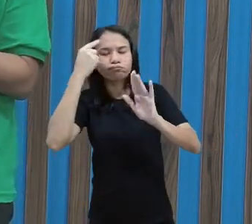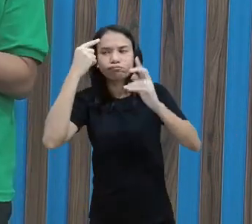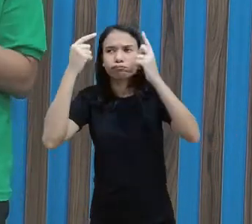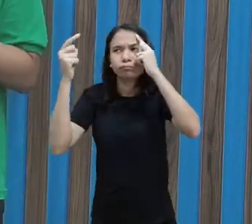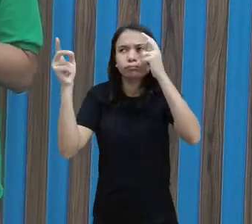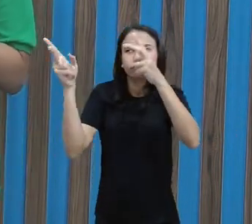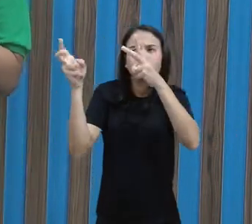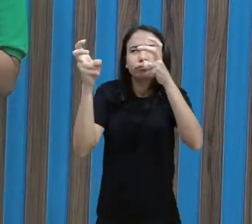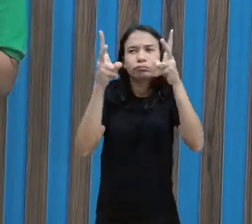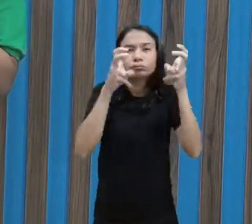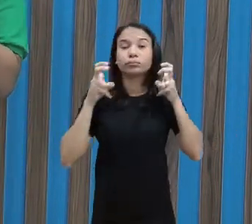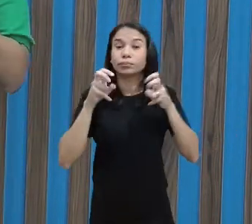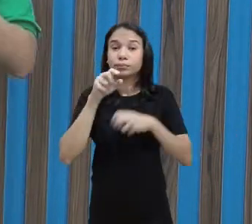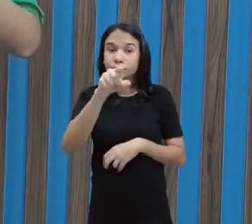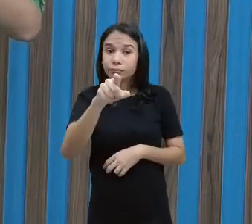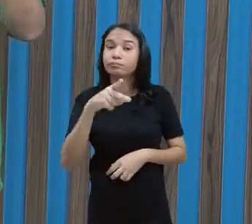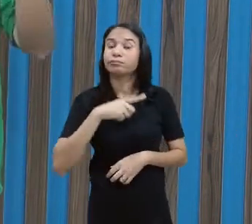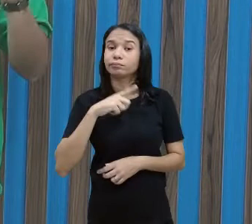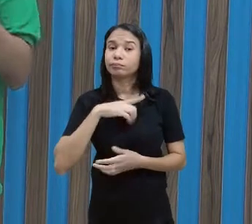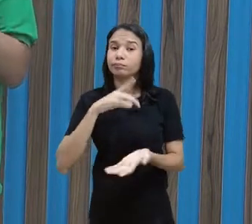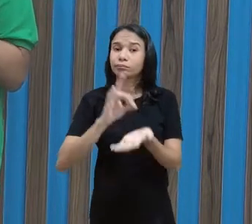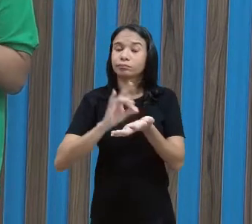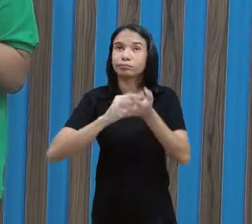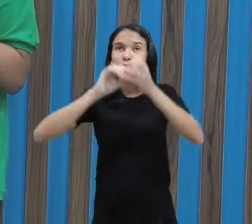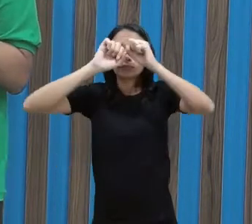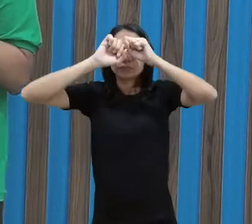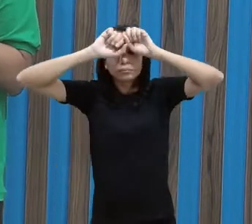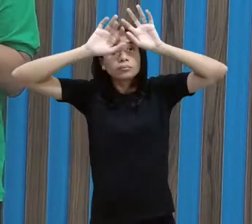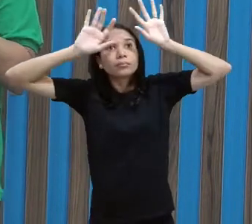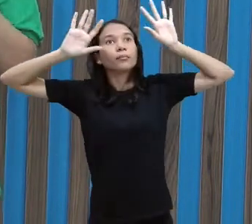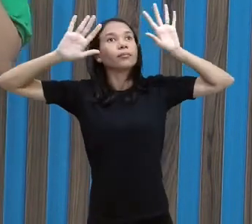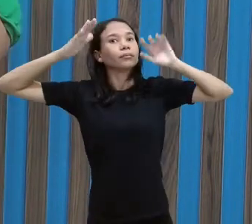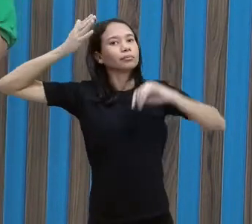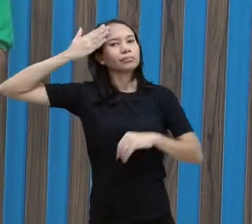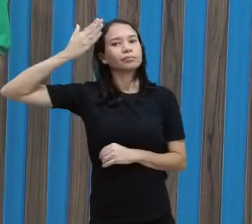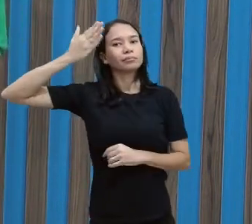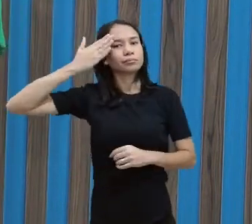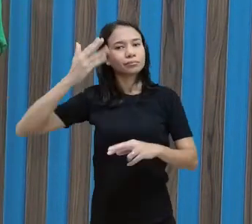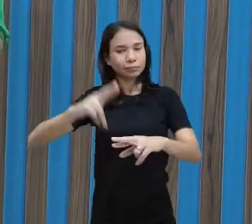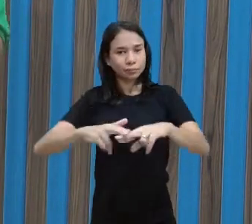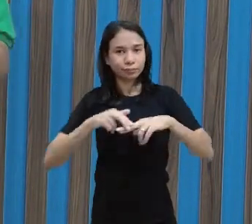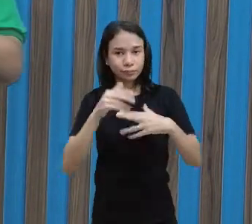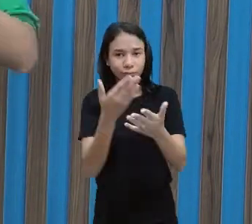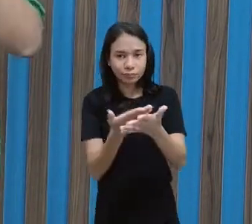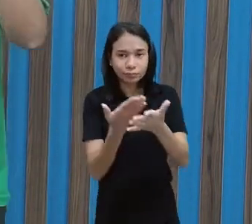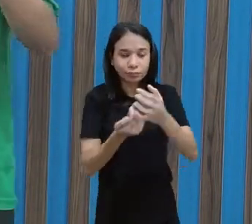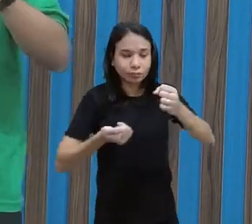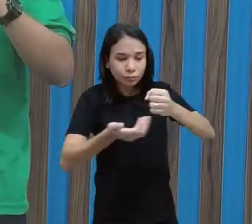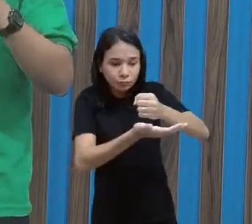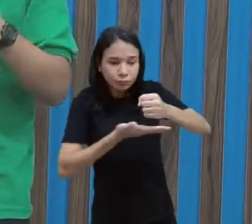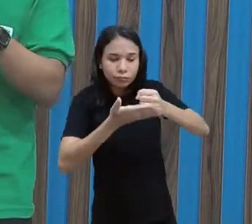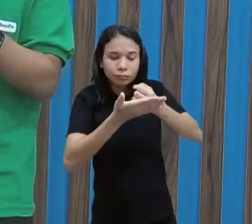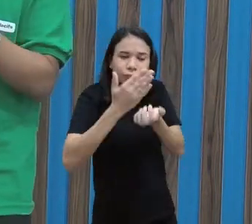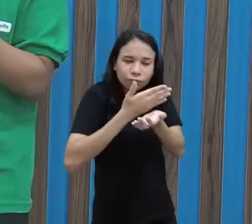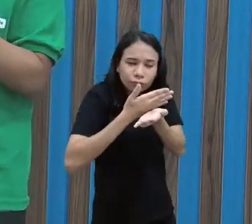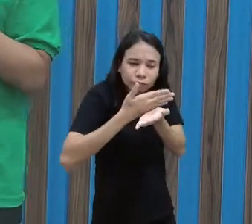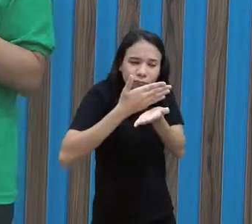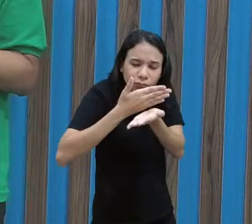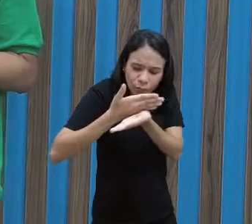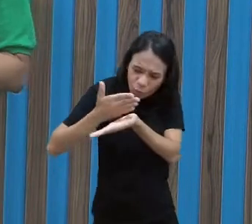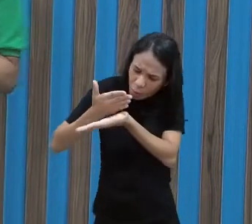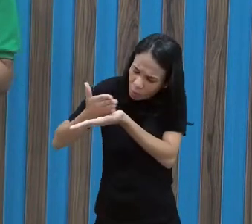para que vocês fiquem com tudo esclarecido. Então, essa aula, como eu disse, é uma aula básica, inicial, para a gente ir